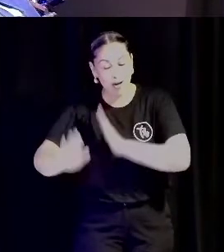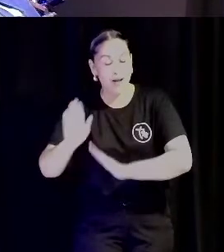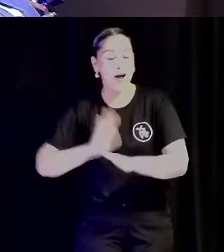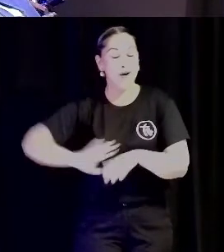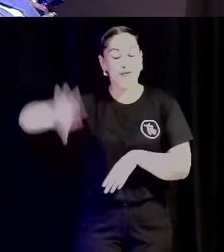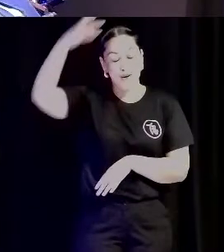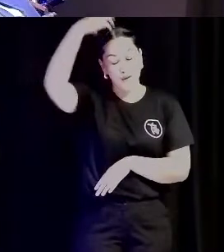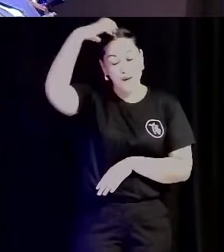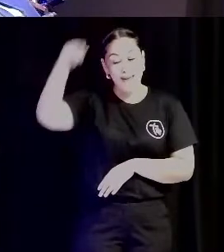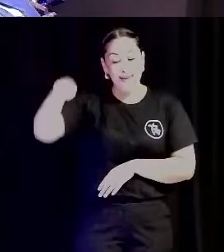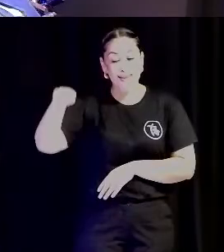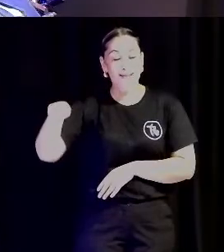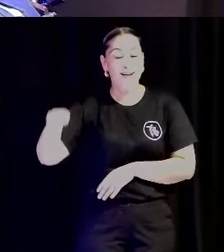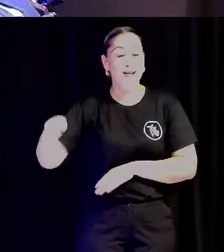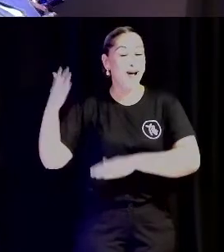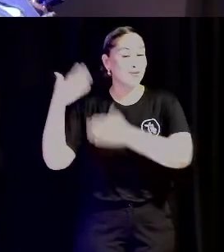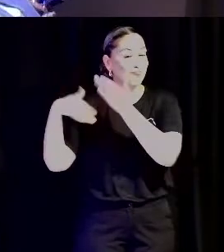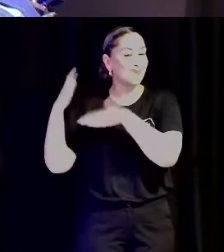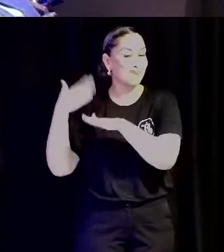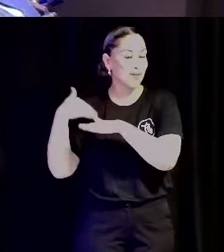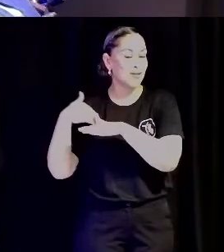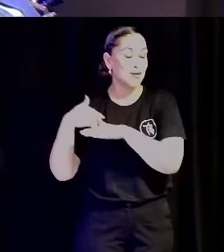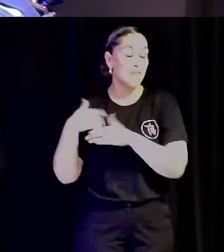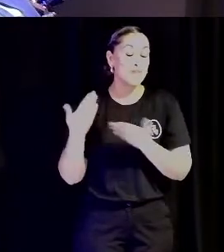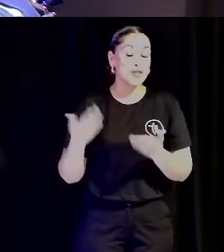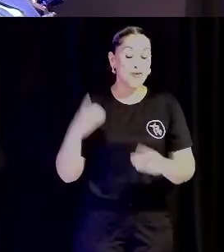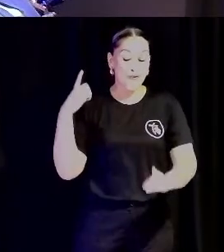bem, encontramos ali,